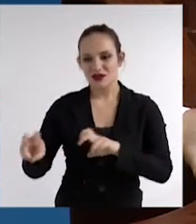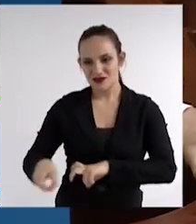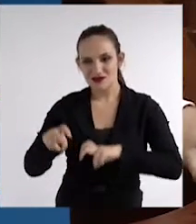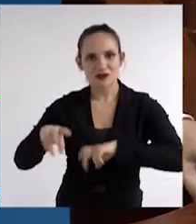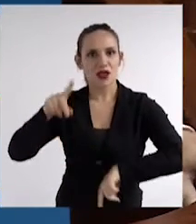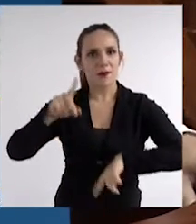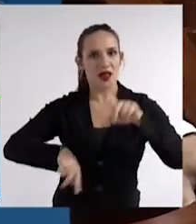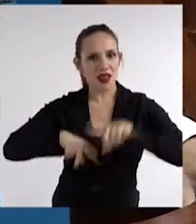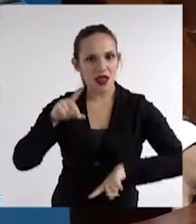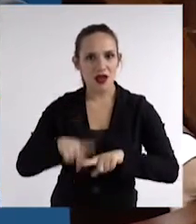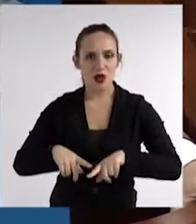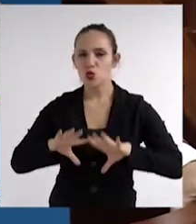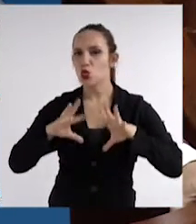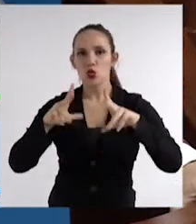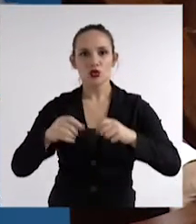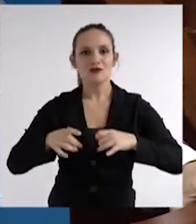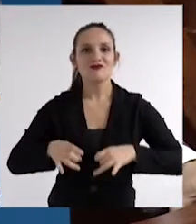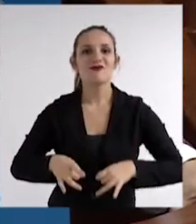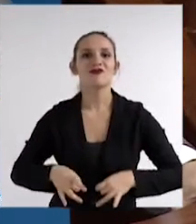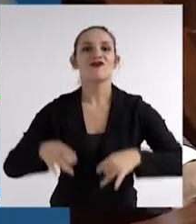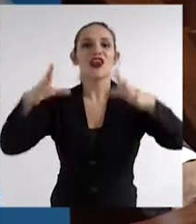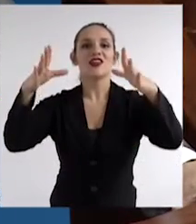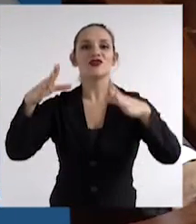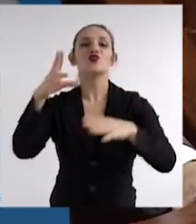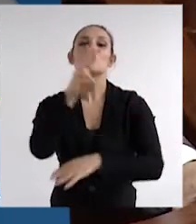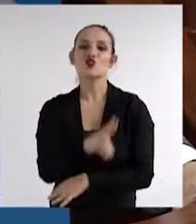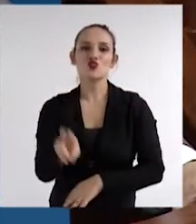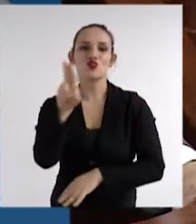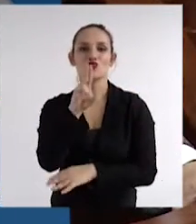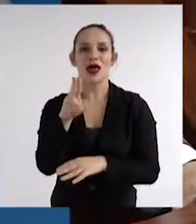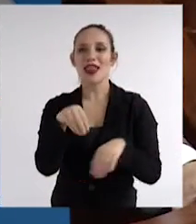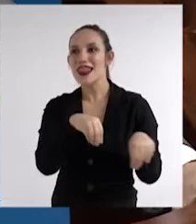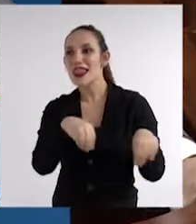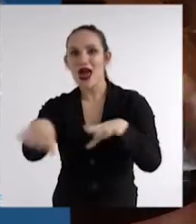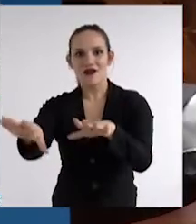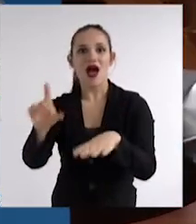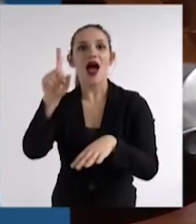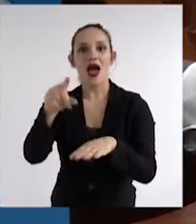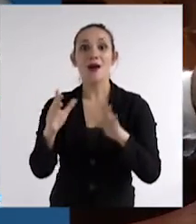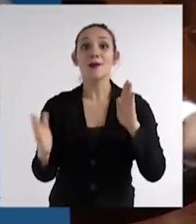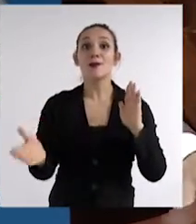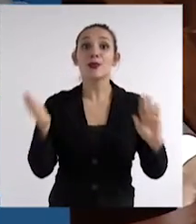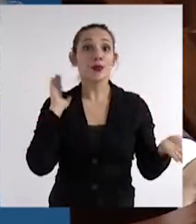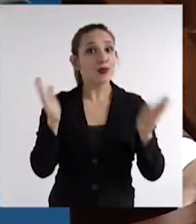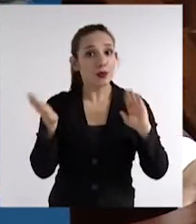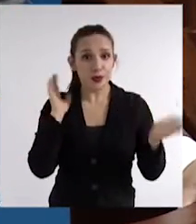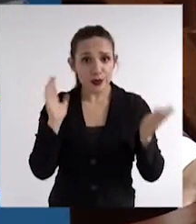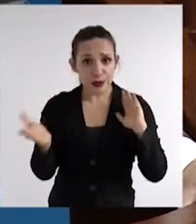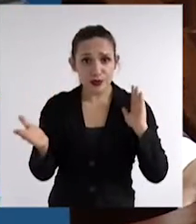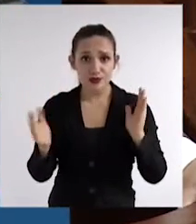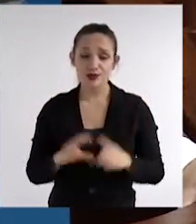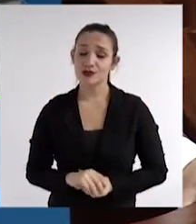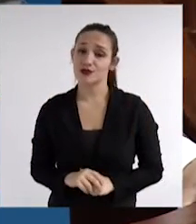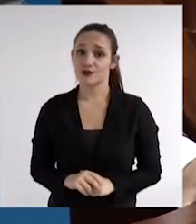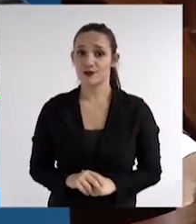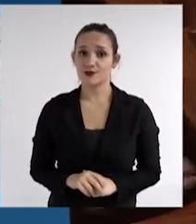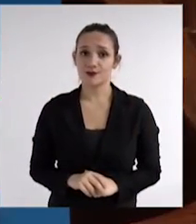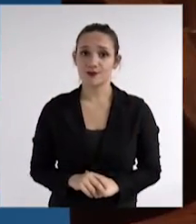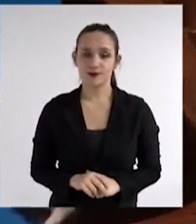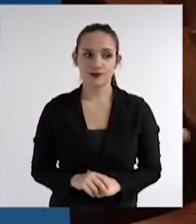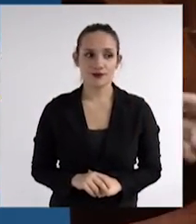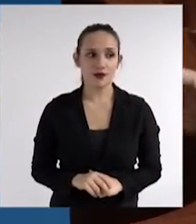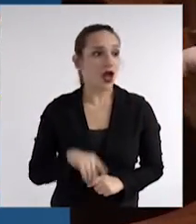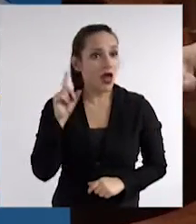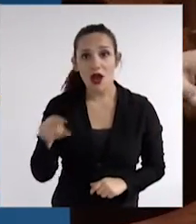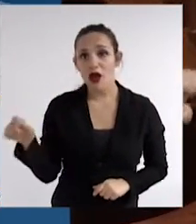de serviço, os produtos industrializados por caminhões, que é o